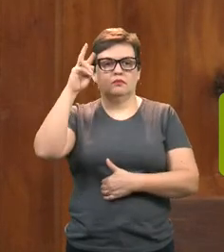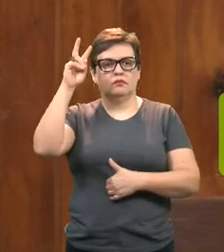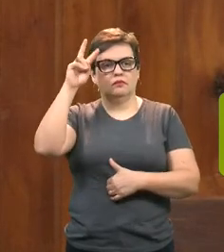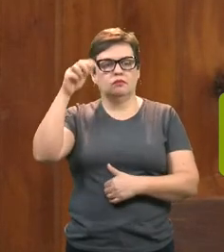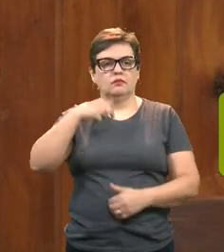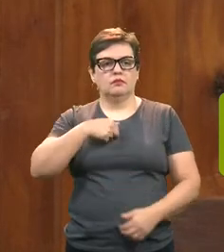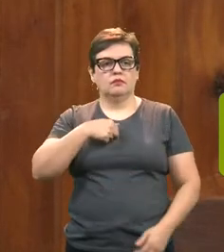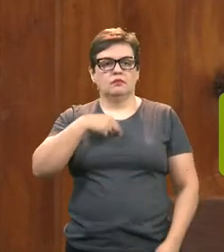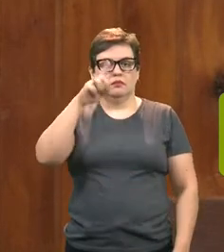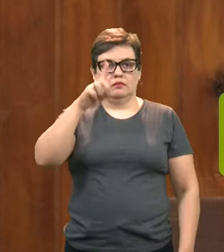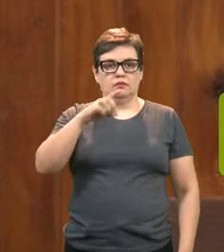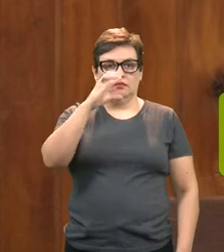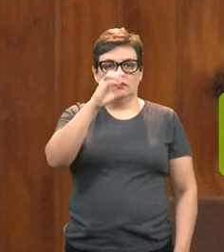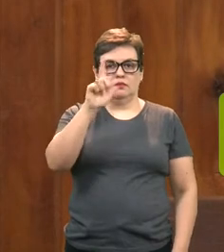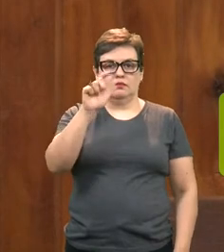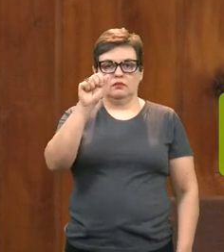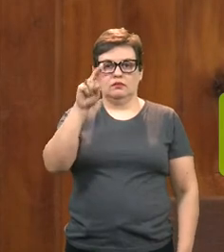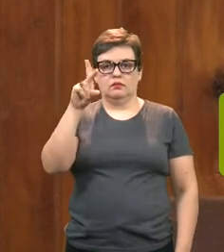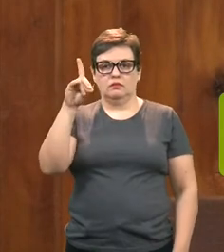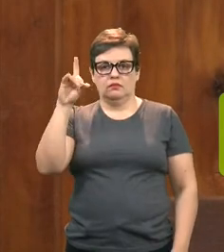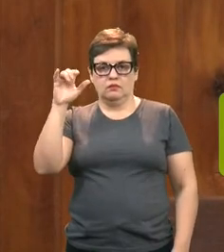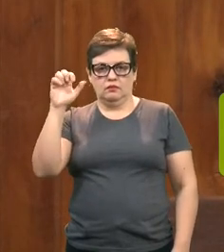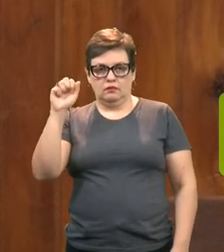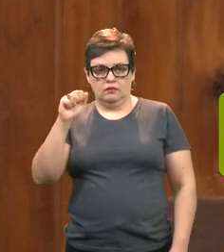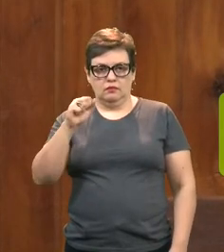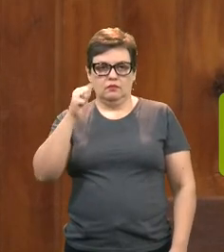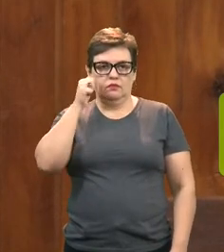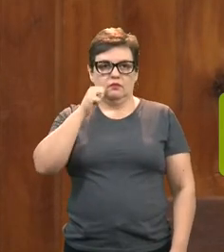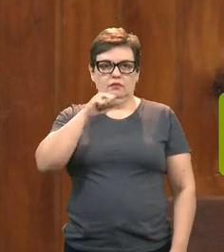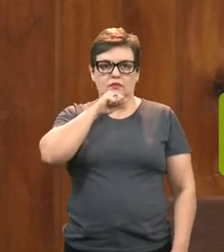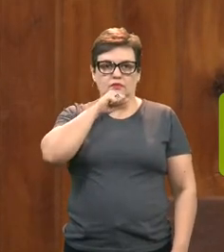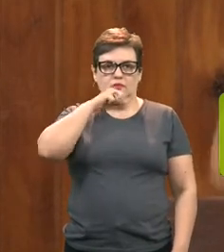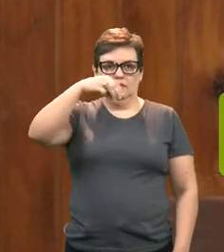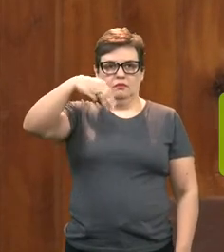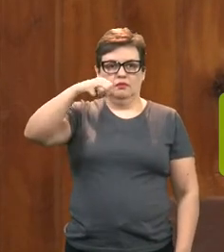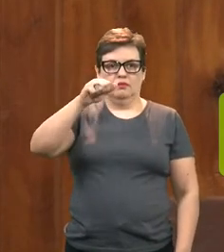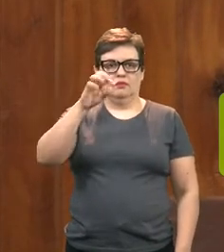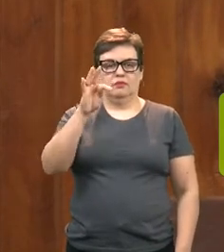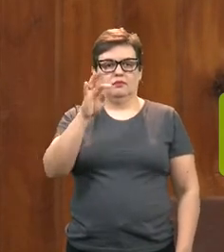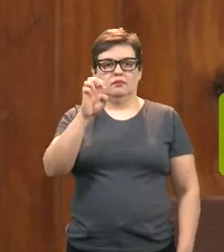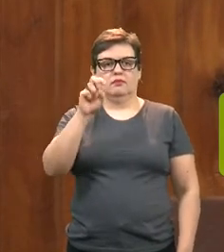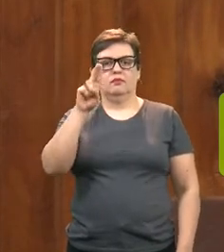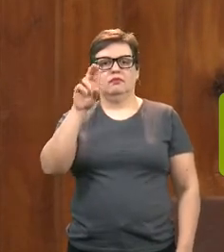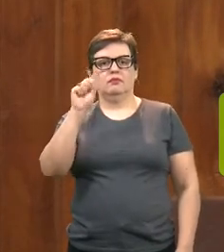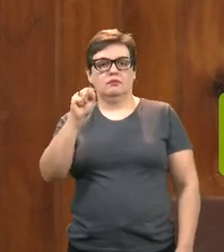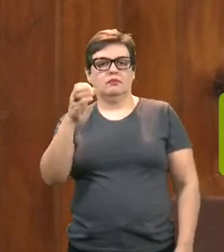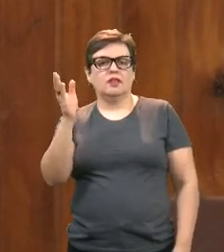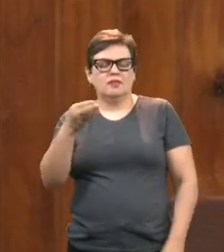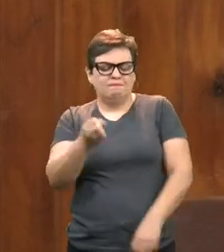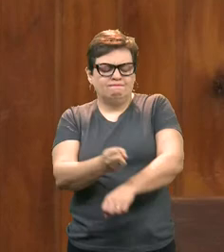sou a Cláudia Marim, eu sou a mãe do Matheus. E eu já vou me emocionar,